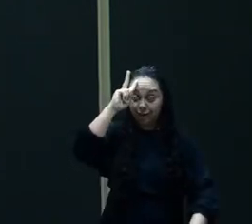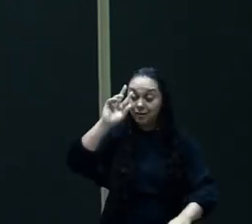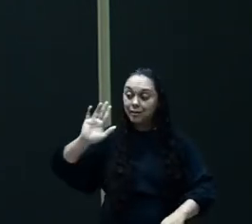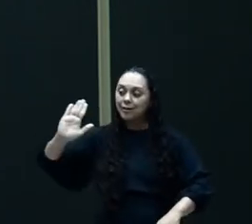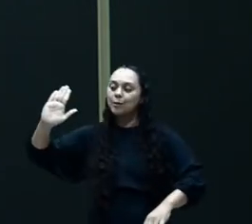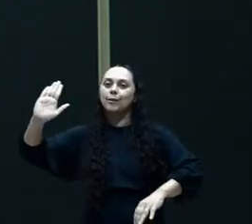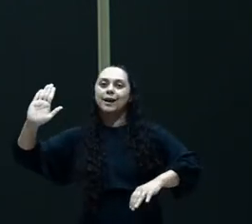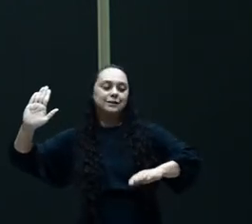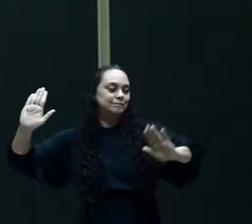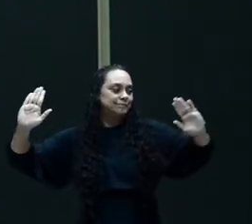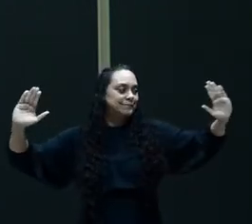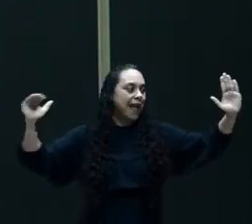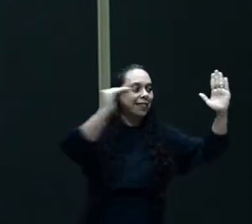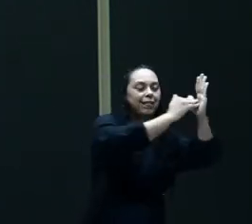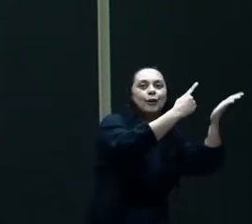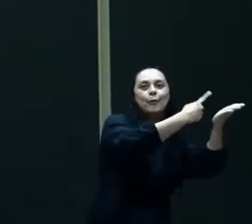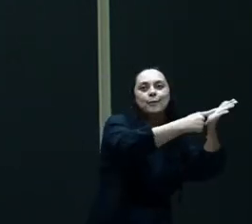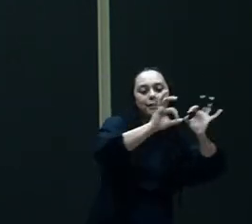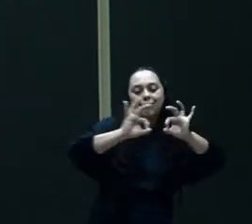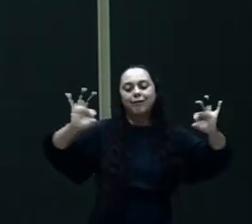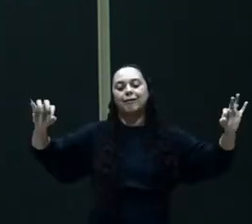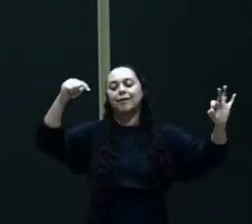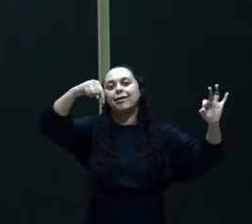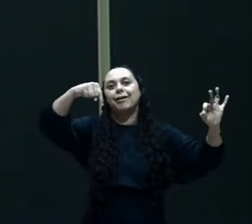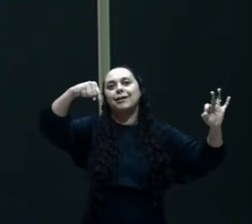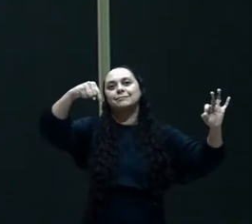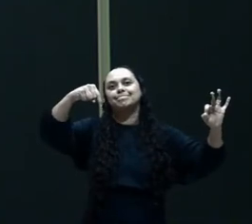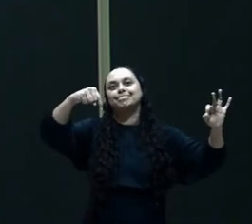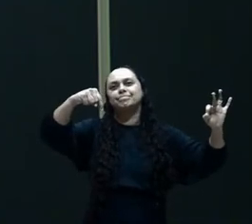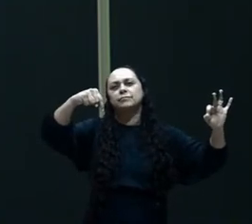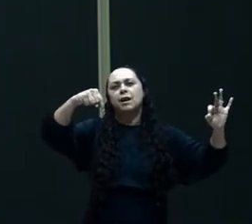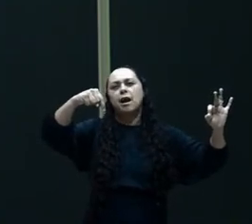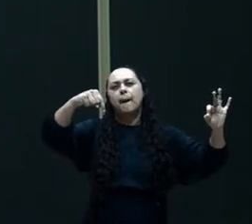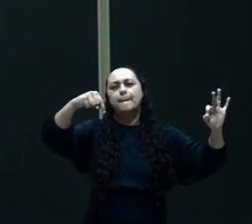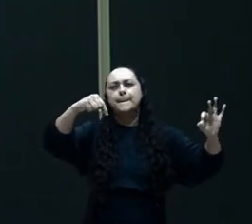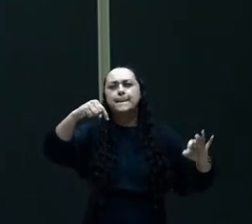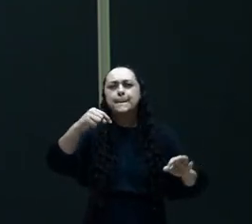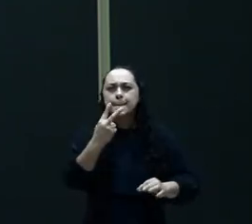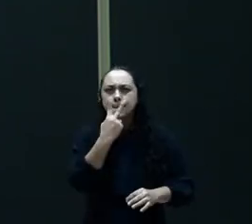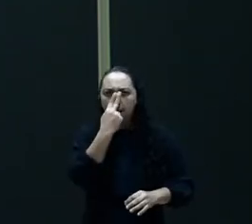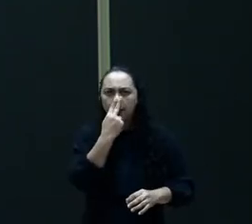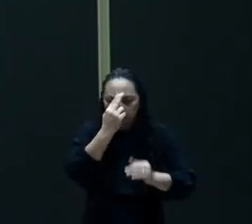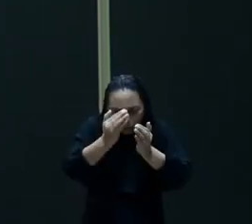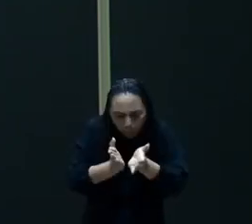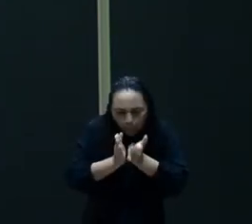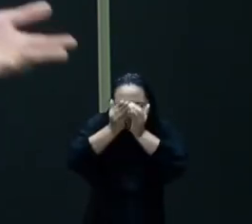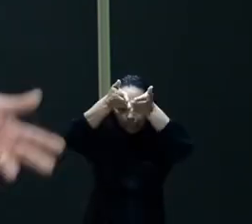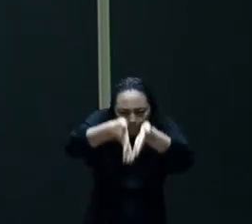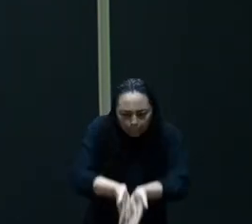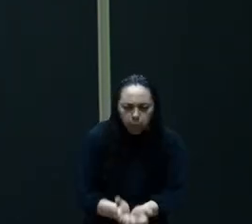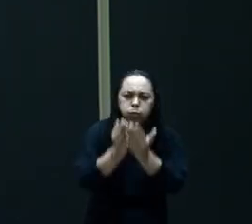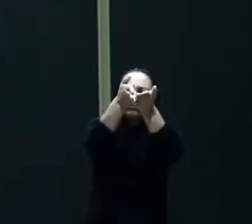que Deus nos deixa como um barco a deriva a gente já não tem mais força para